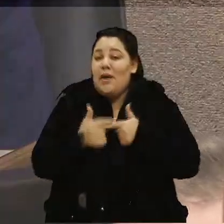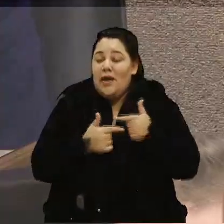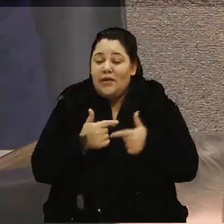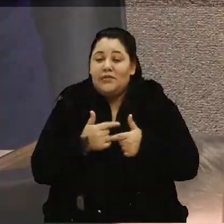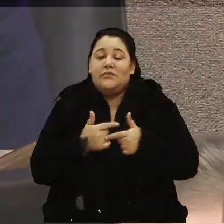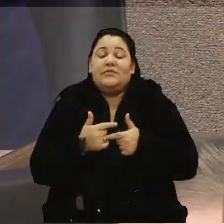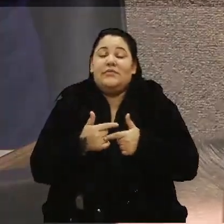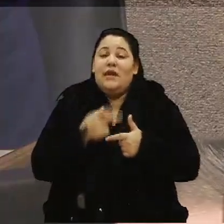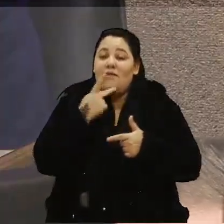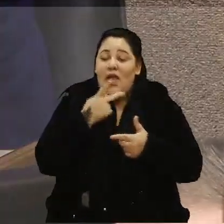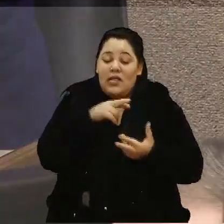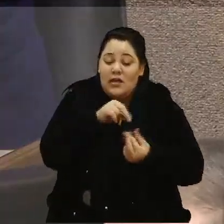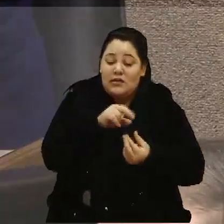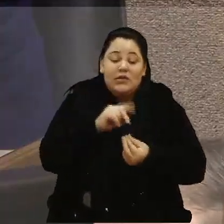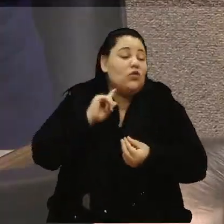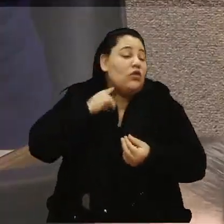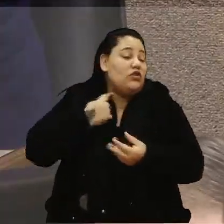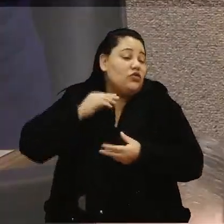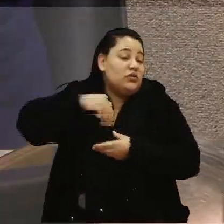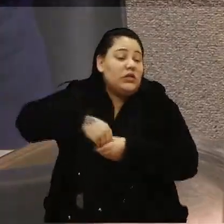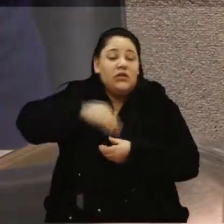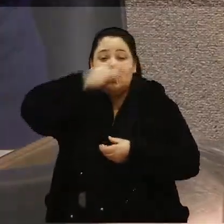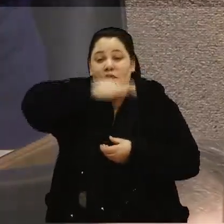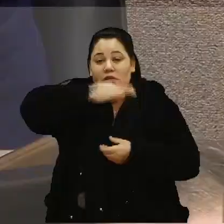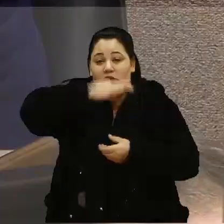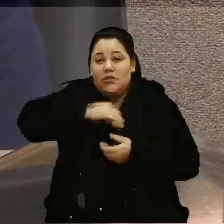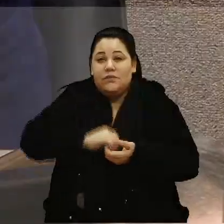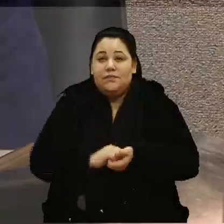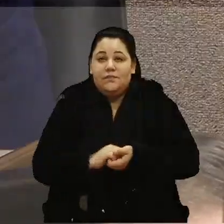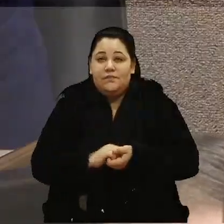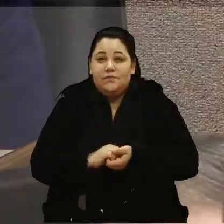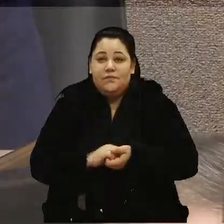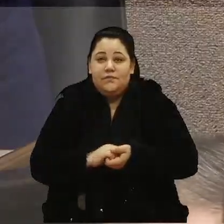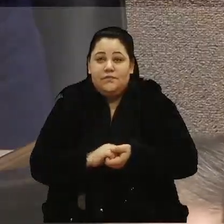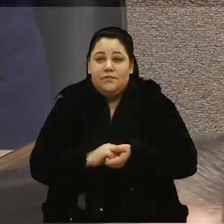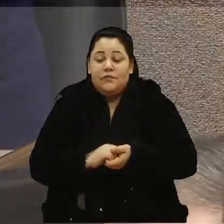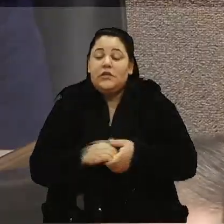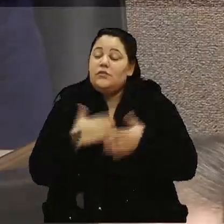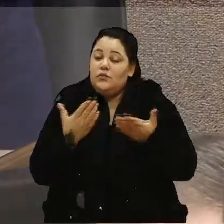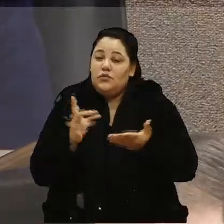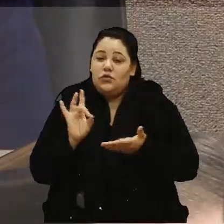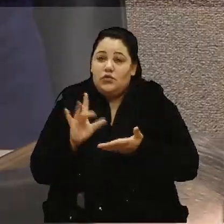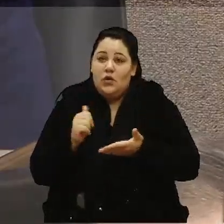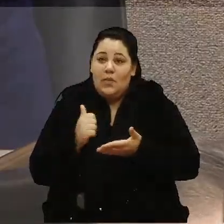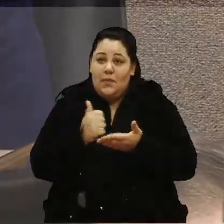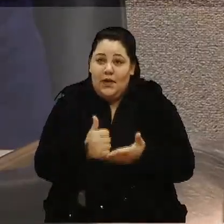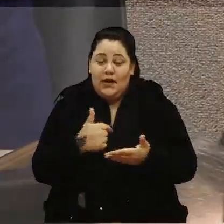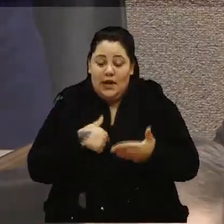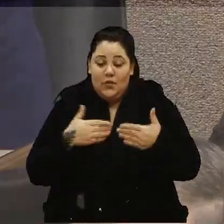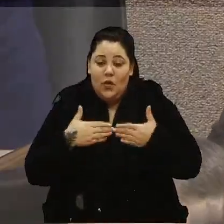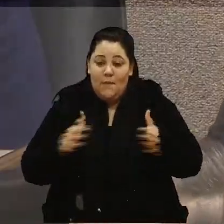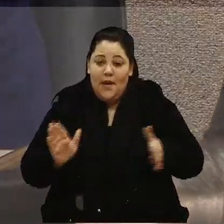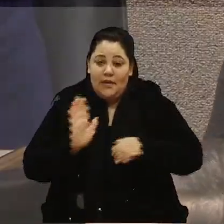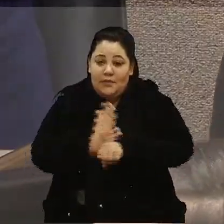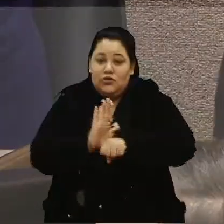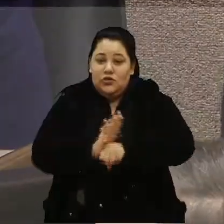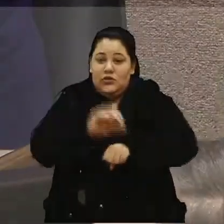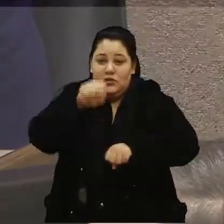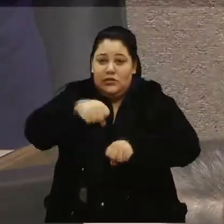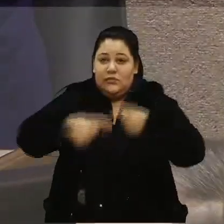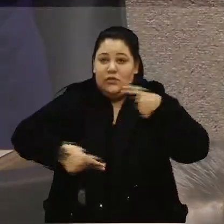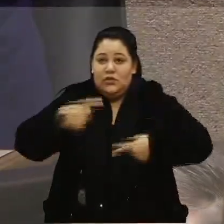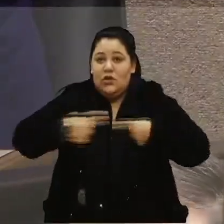questão do lixo na nossa cidade, aqui em Caxias do Sul. Então, só contribuir com isso e me coloco à disposição para as